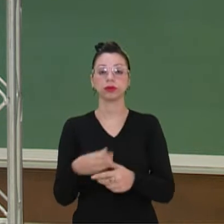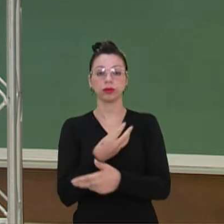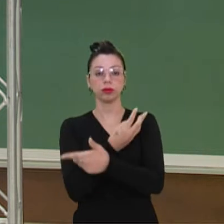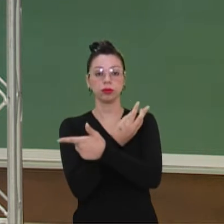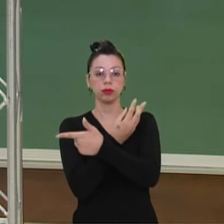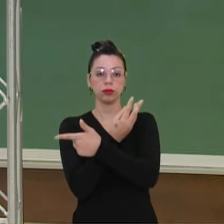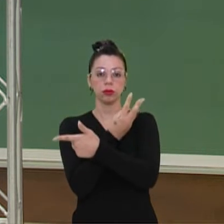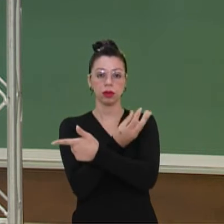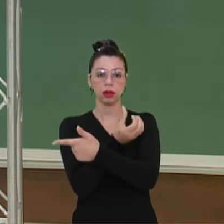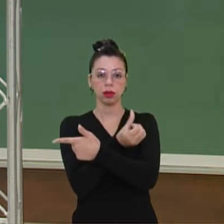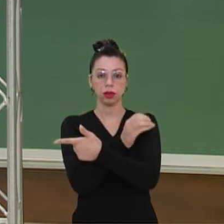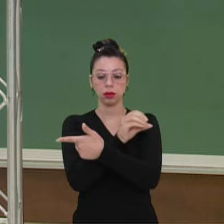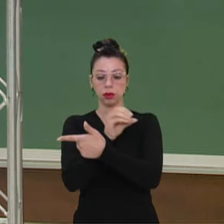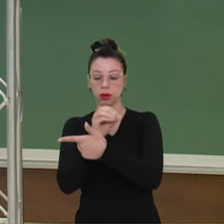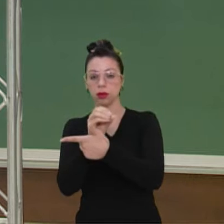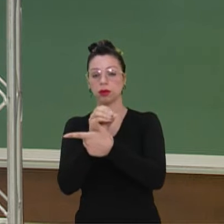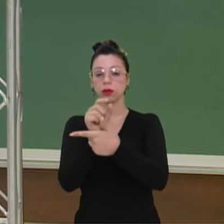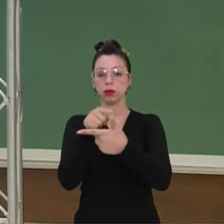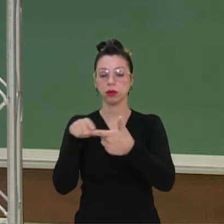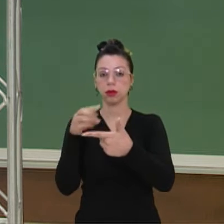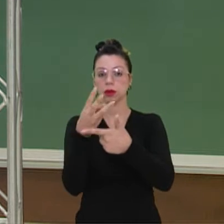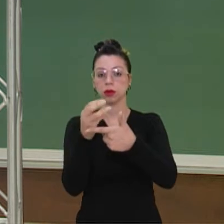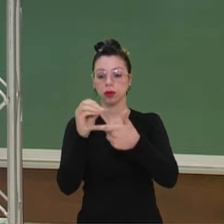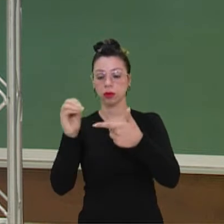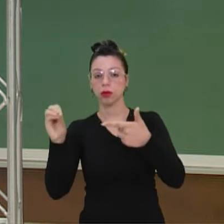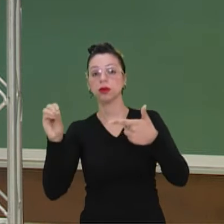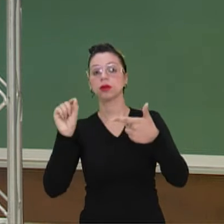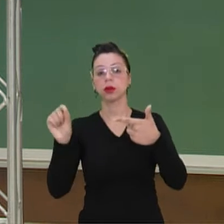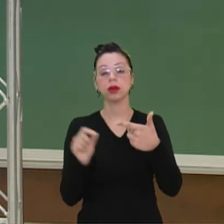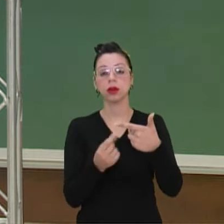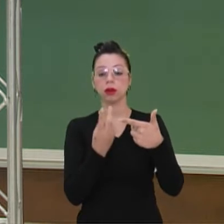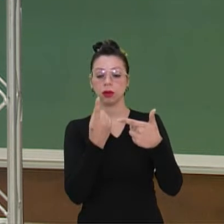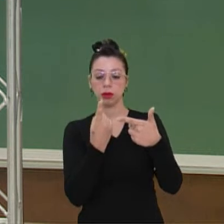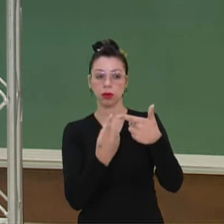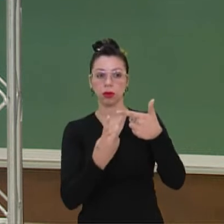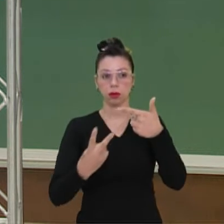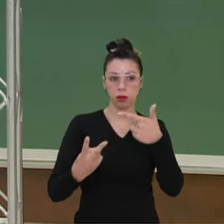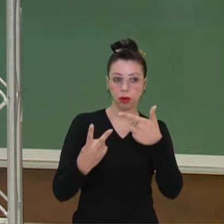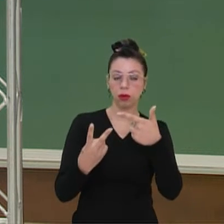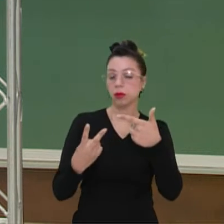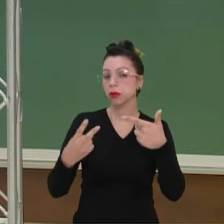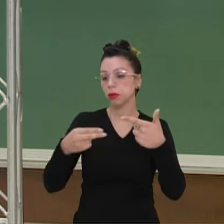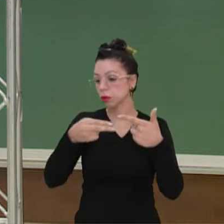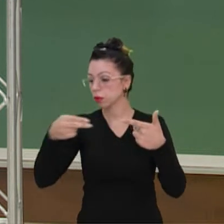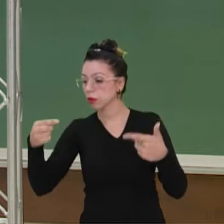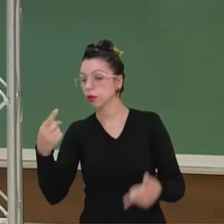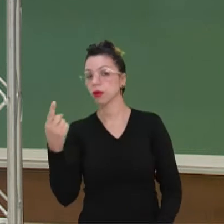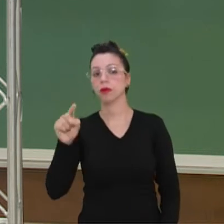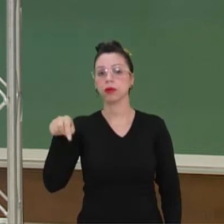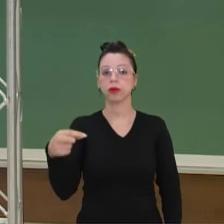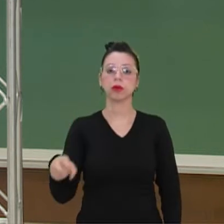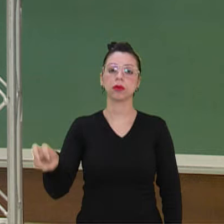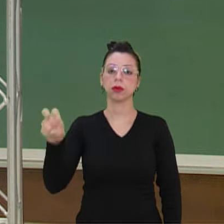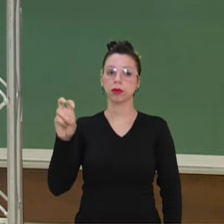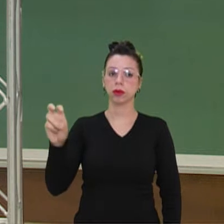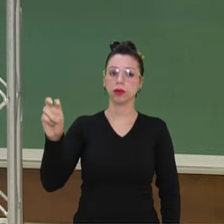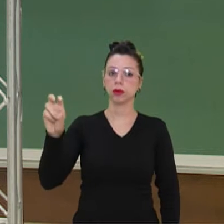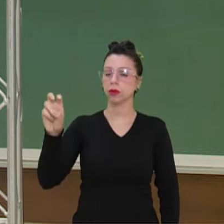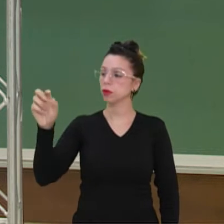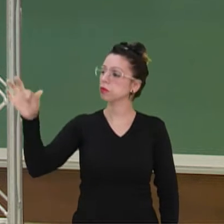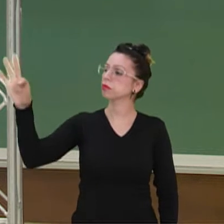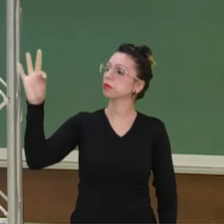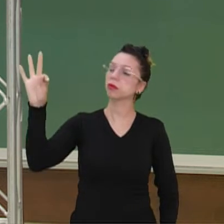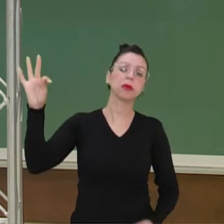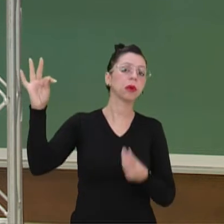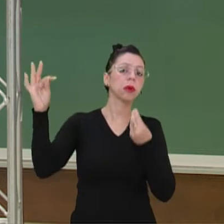36.000 divididos por 3.000 é igual a 12, que é igual a 1,5 elevado a T. E agora? Como resolve isso